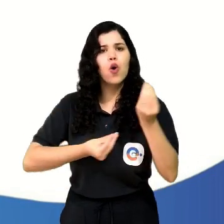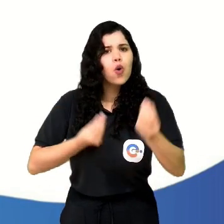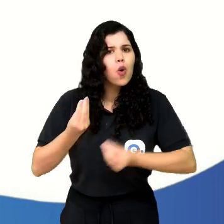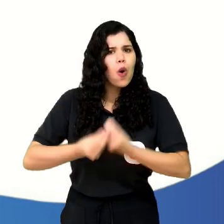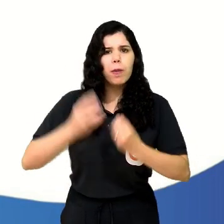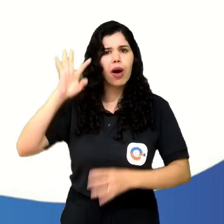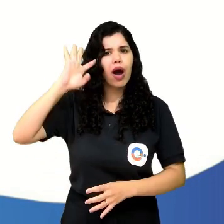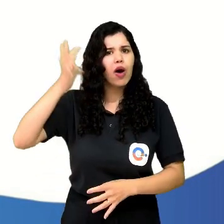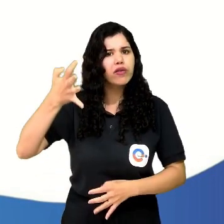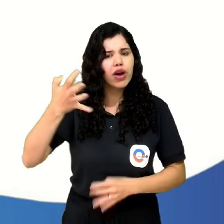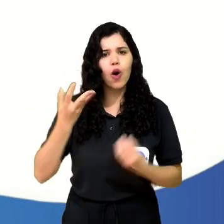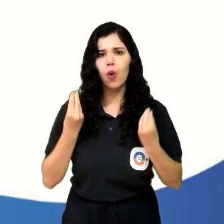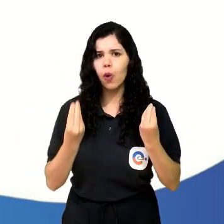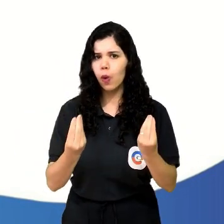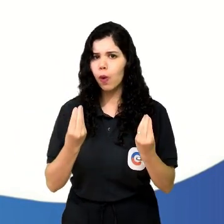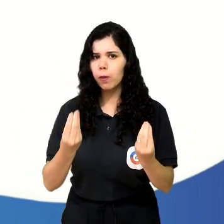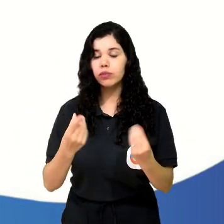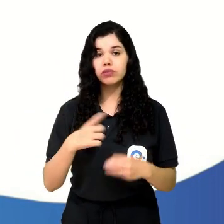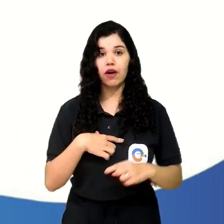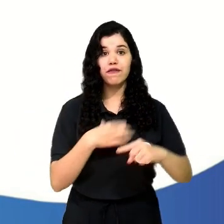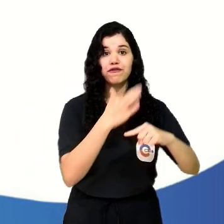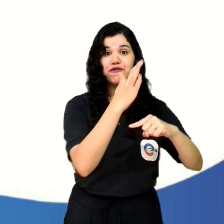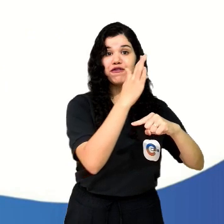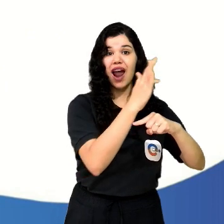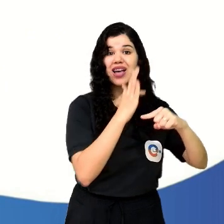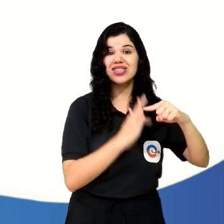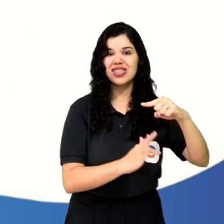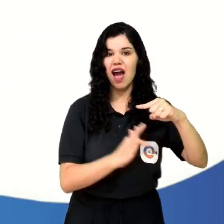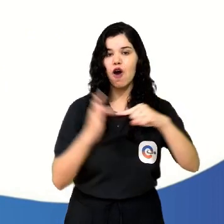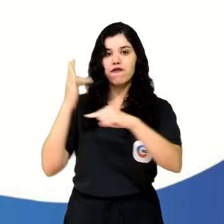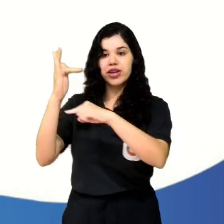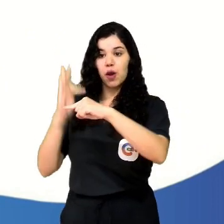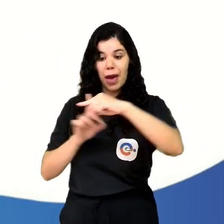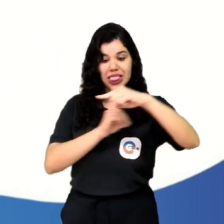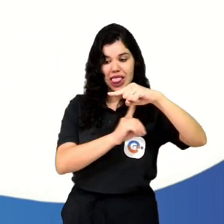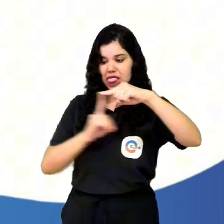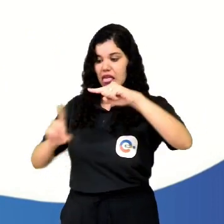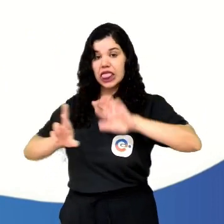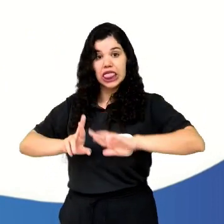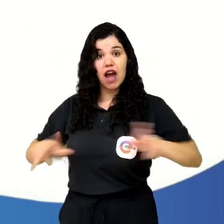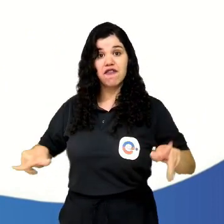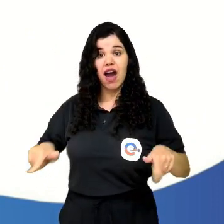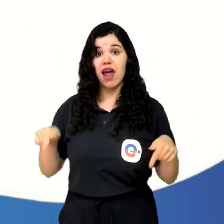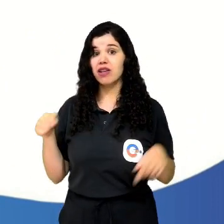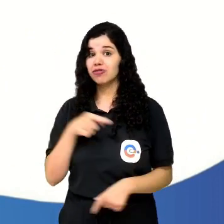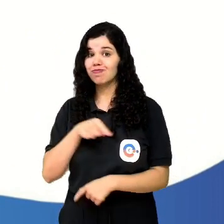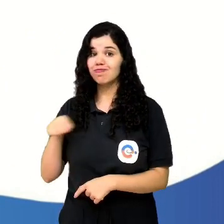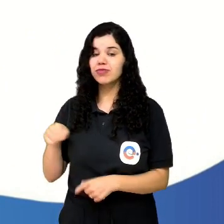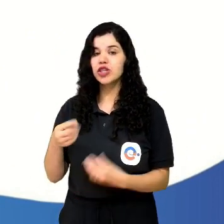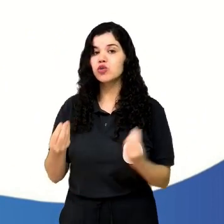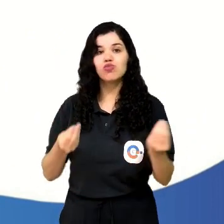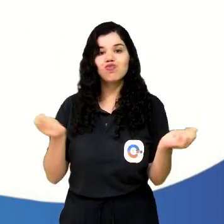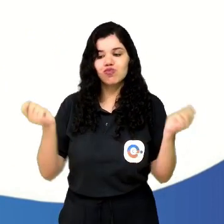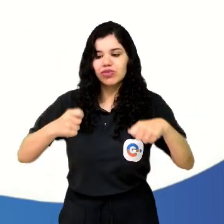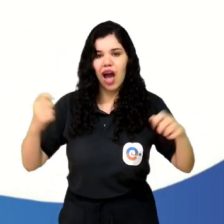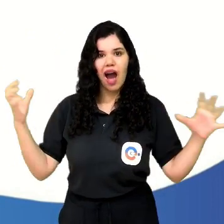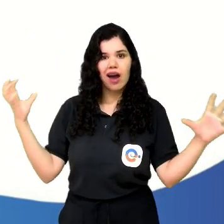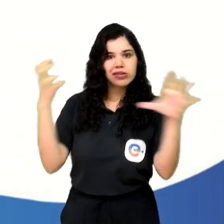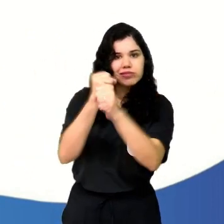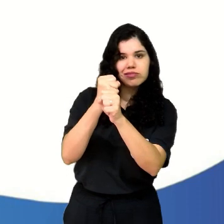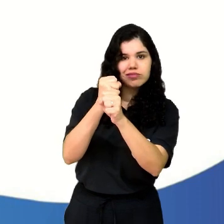precisa resolver? Nós temos 2 frações de denominadores diferentes. E a gente não pode somar frações